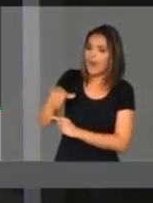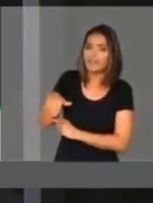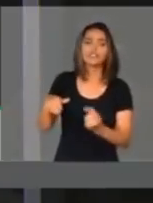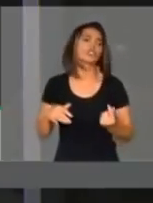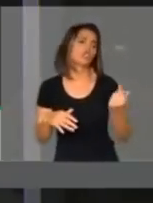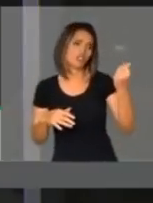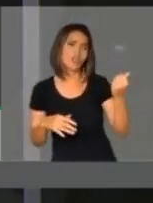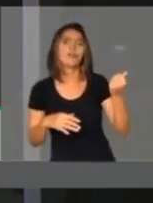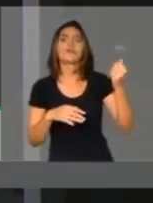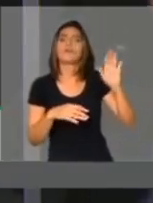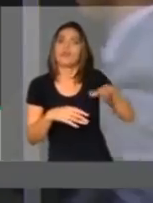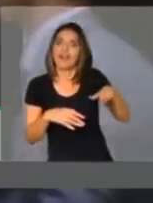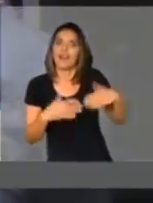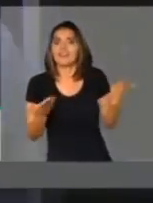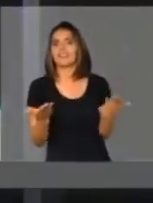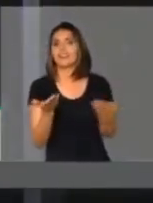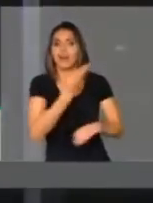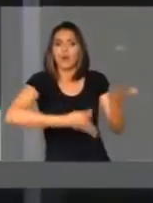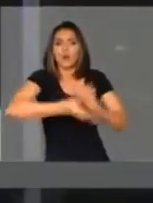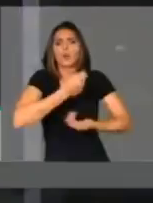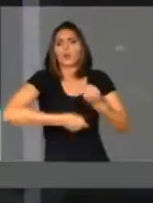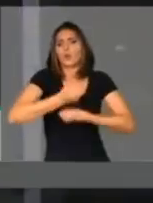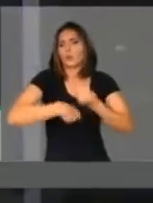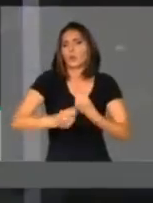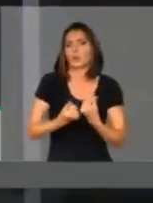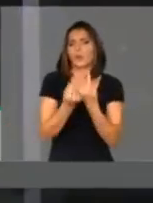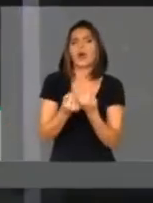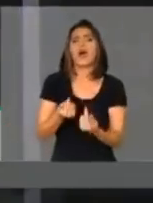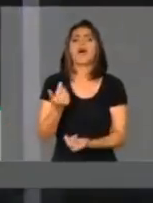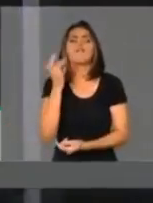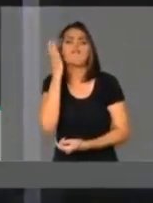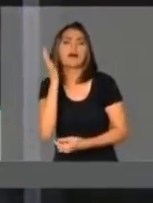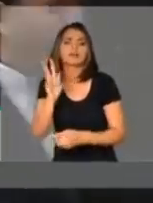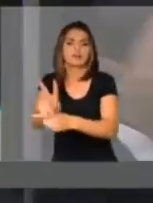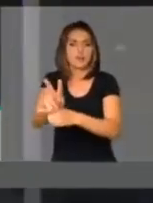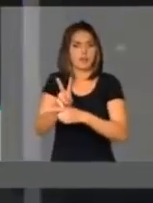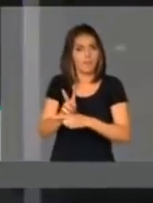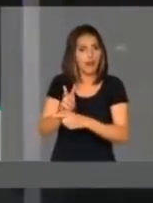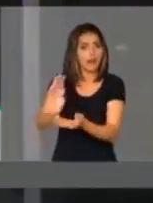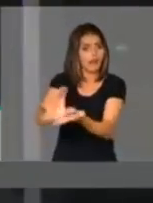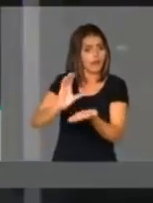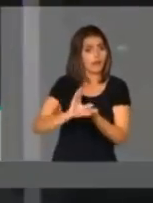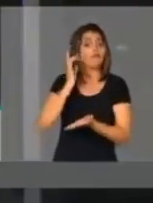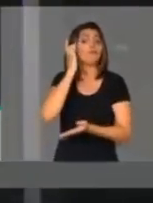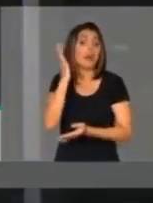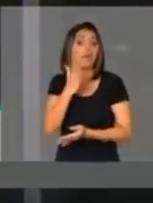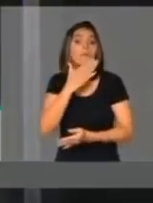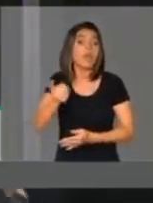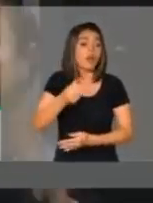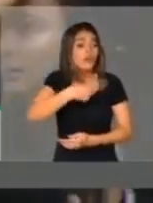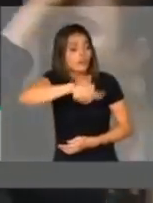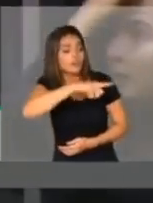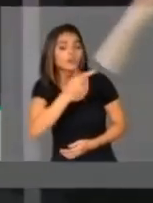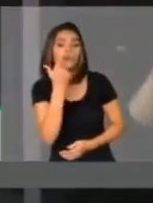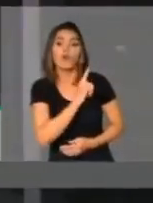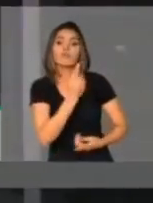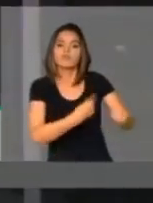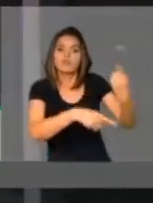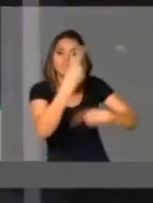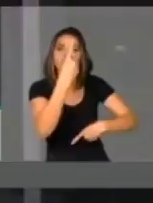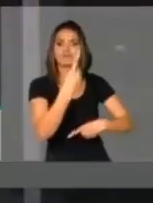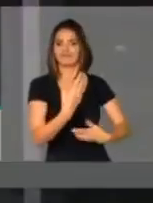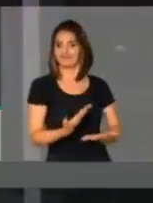preço do dinheiro. Com dinheiro mais barato, fica mais fácil tomar empréstimos. Com empréstimos mais fáceis, fica melhor para você investir. É